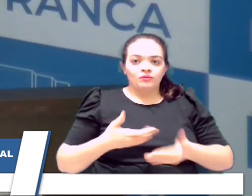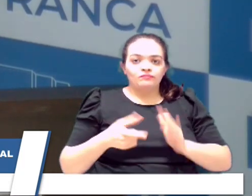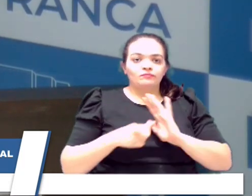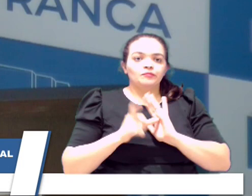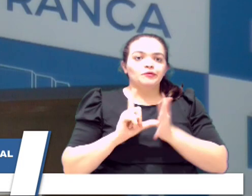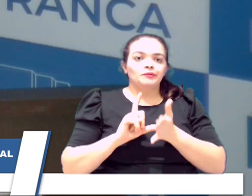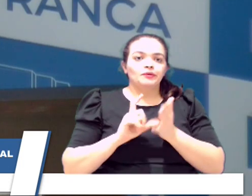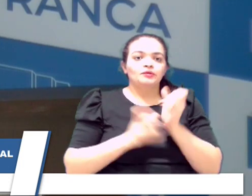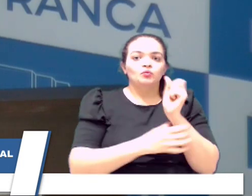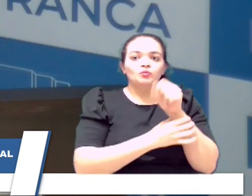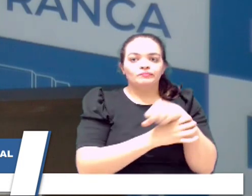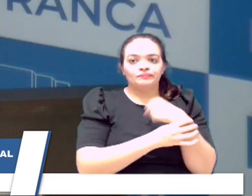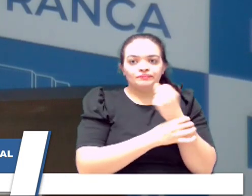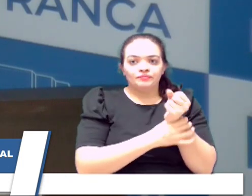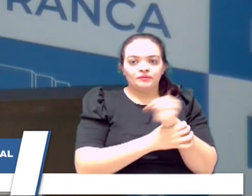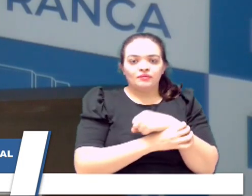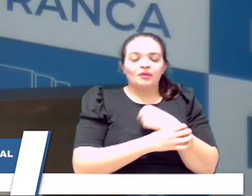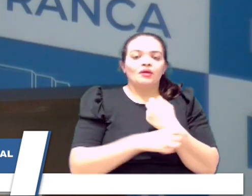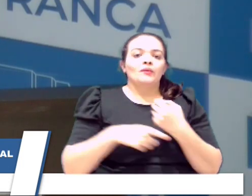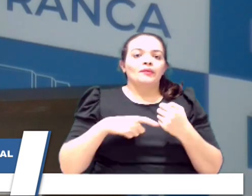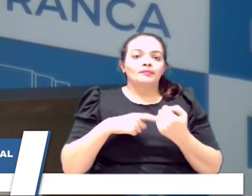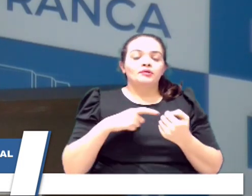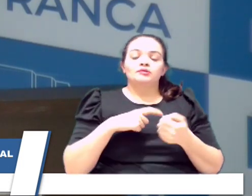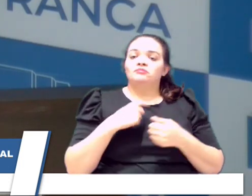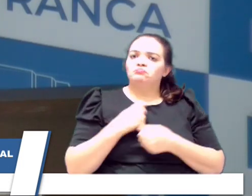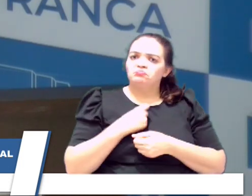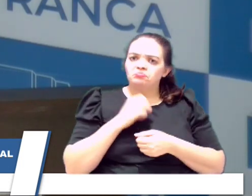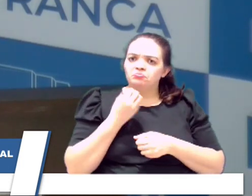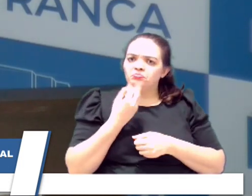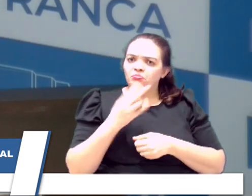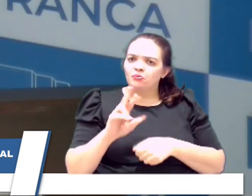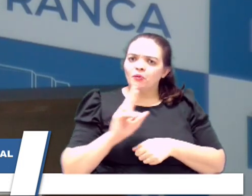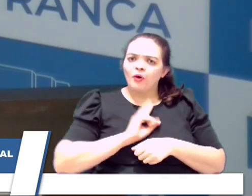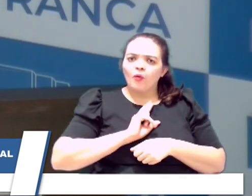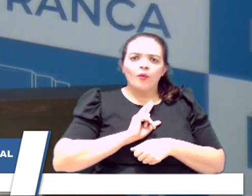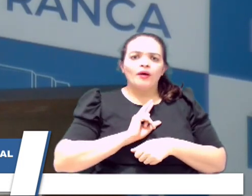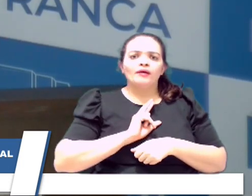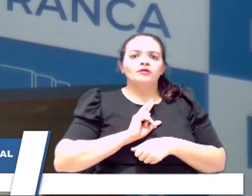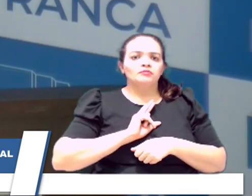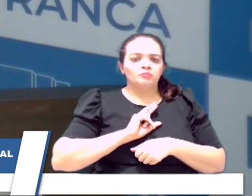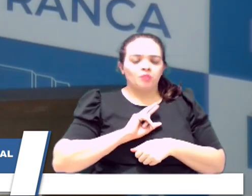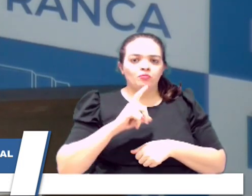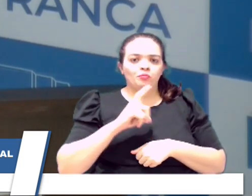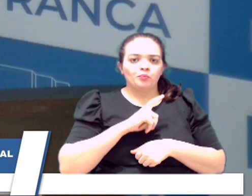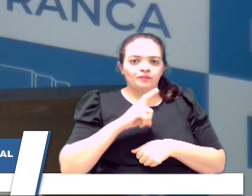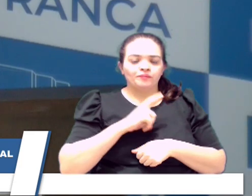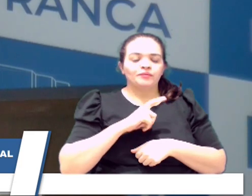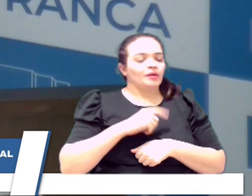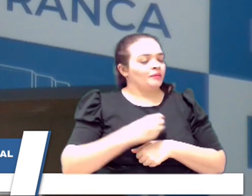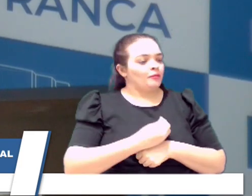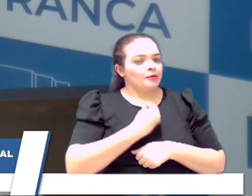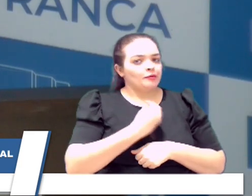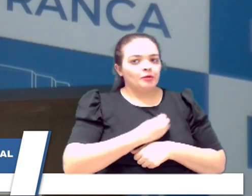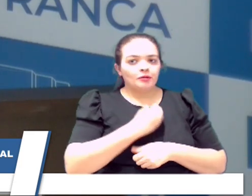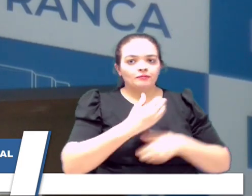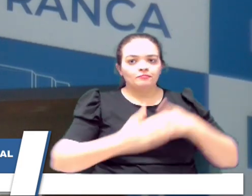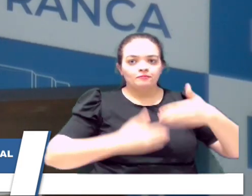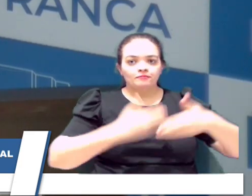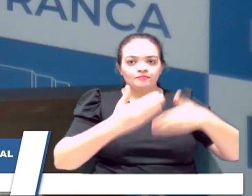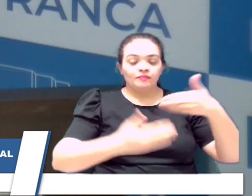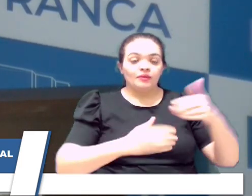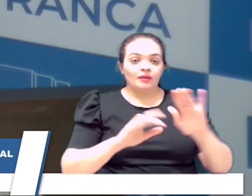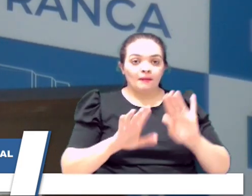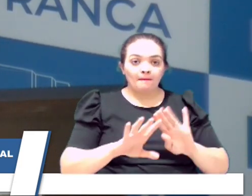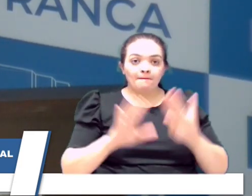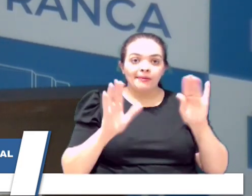terapias. E tive respostas muito boas, criei vínculos muito importantes, né, que eu levo para a minha vida. Mas, em certo